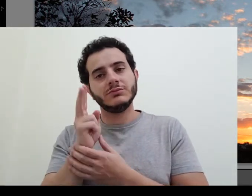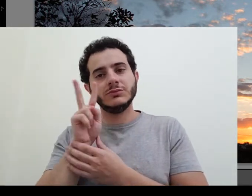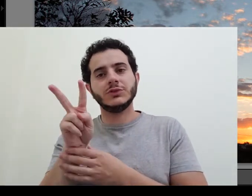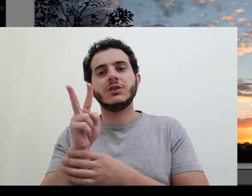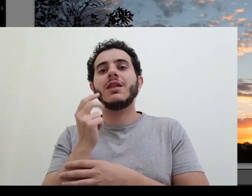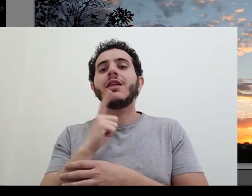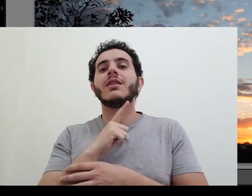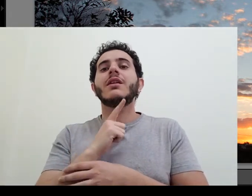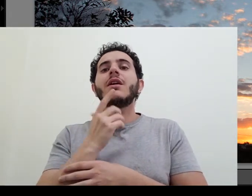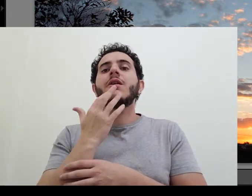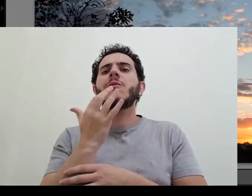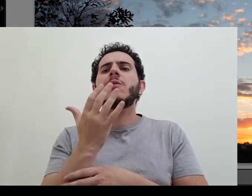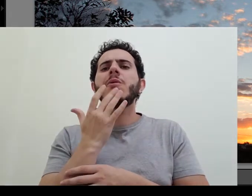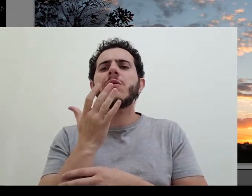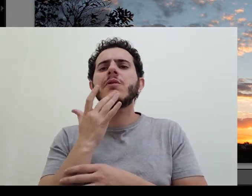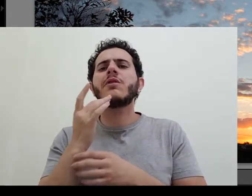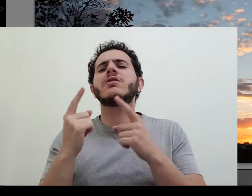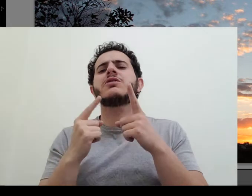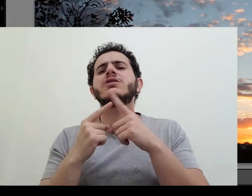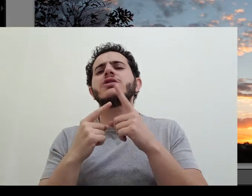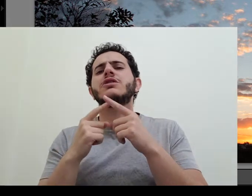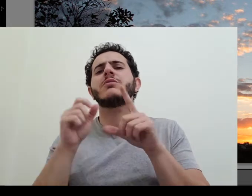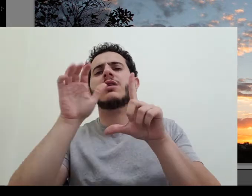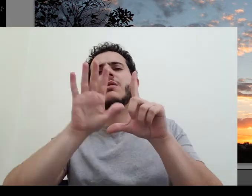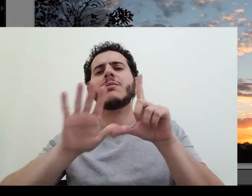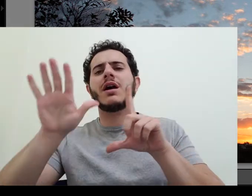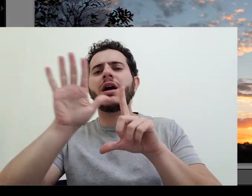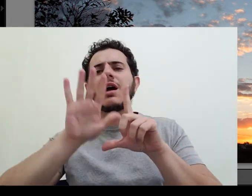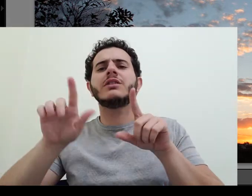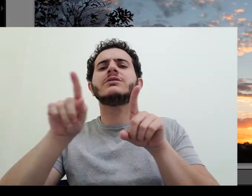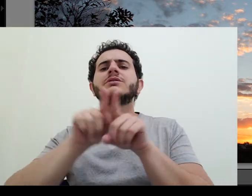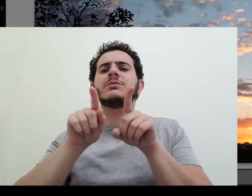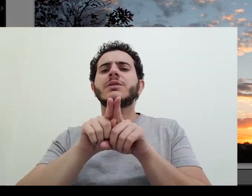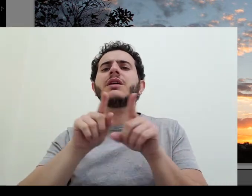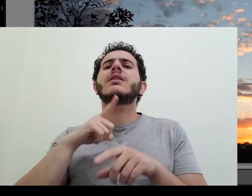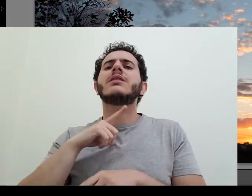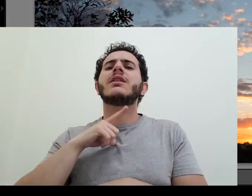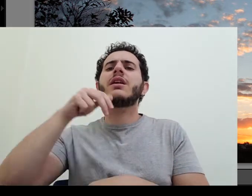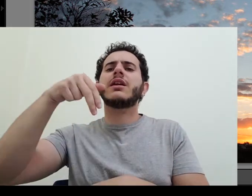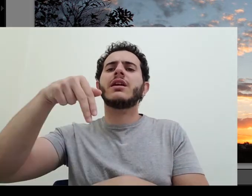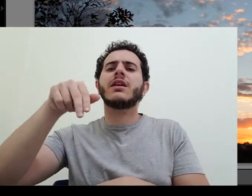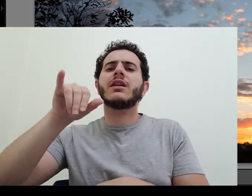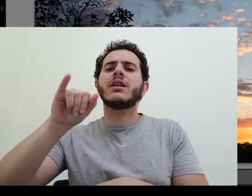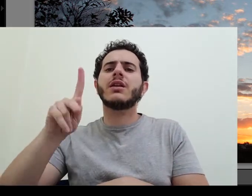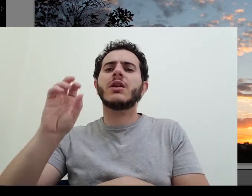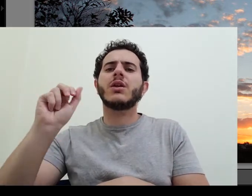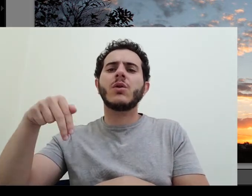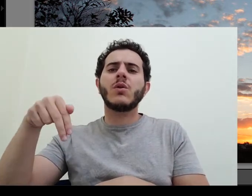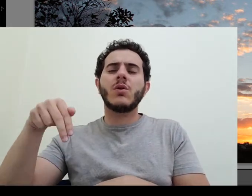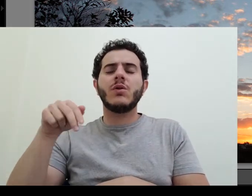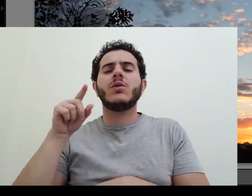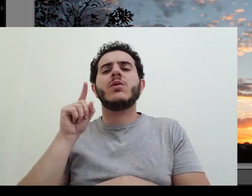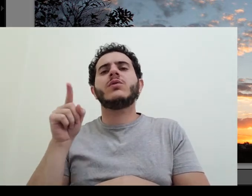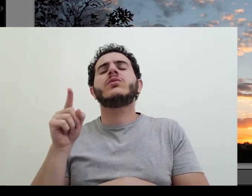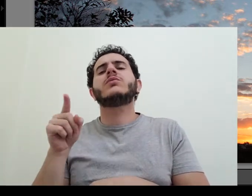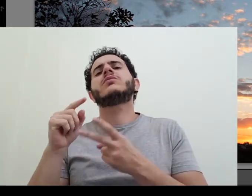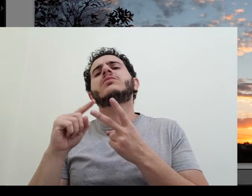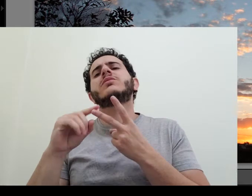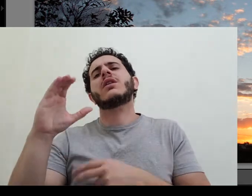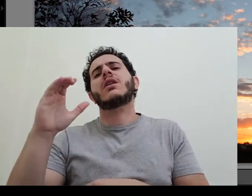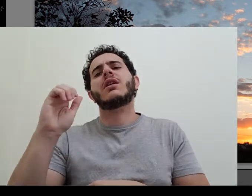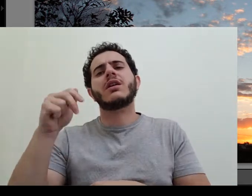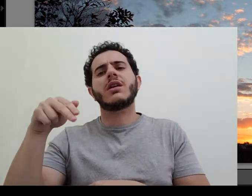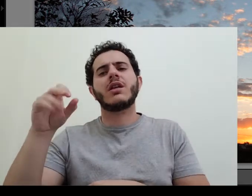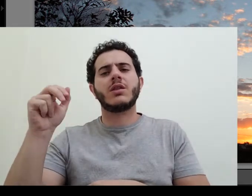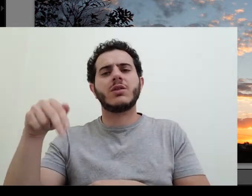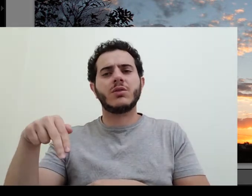tá? O estilo de imagem na Canon, você pode encontrar na Nikon também, é aquele lugar na câmera que você encontra